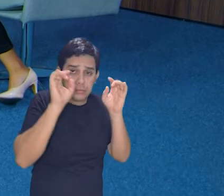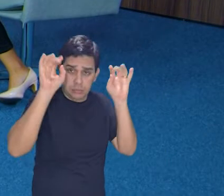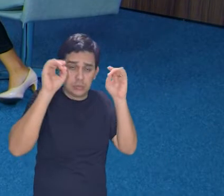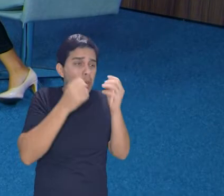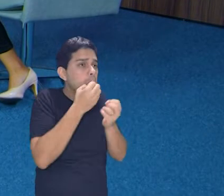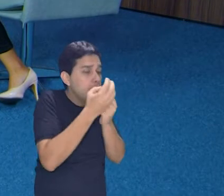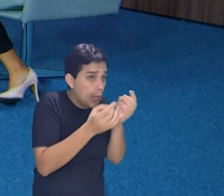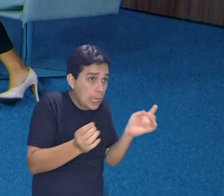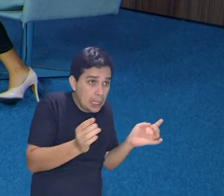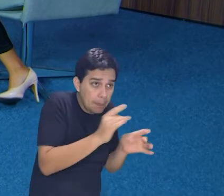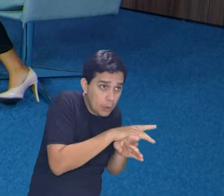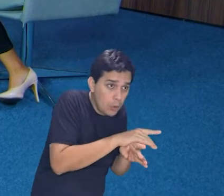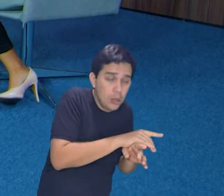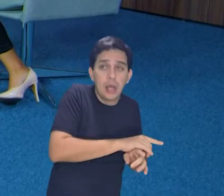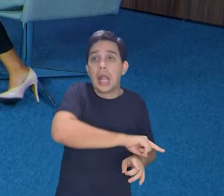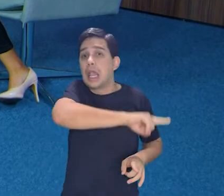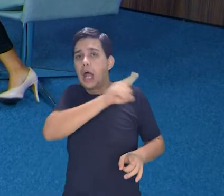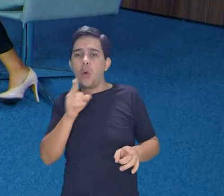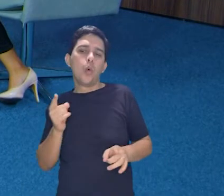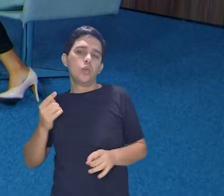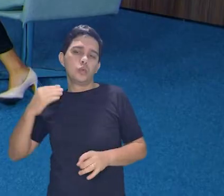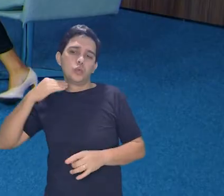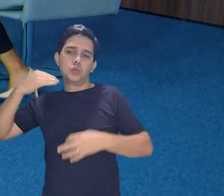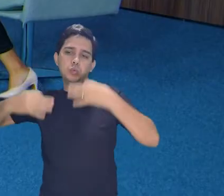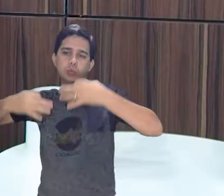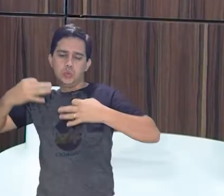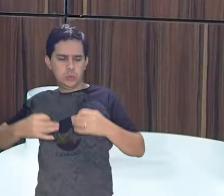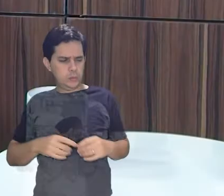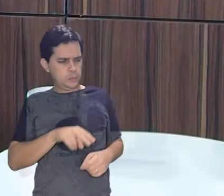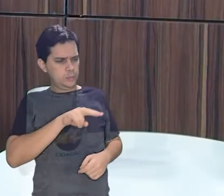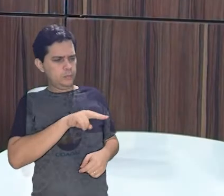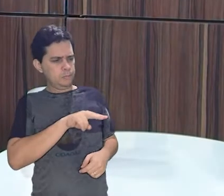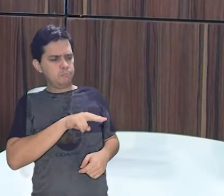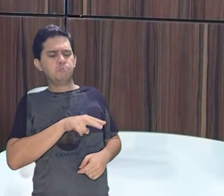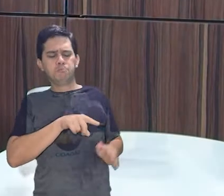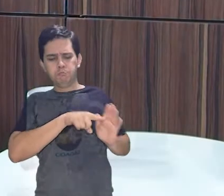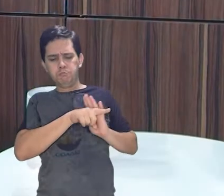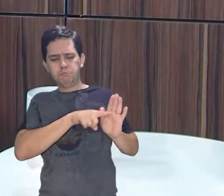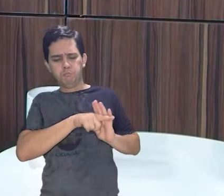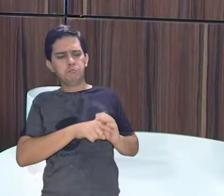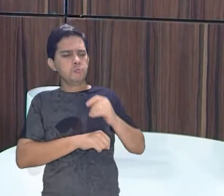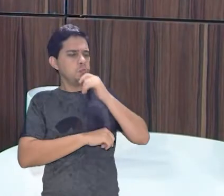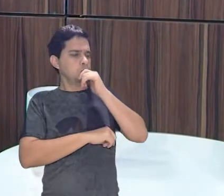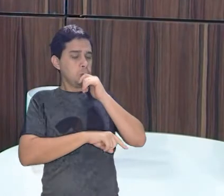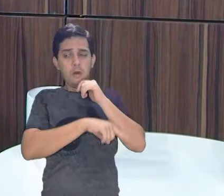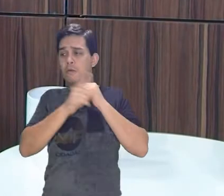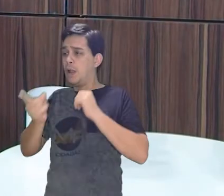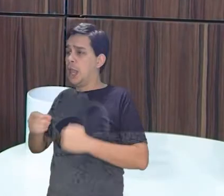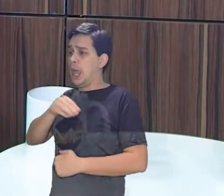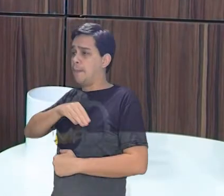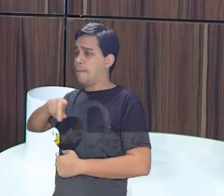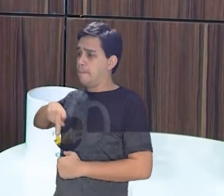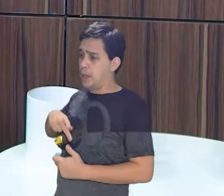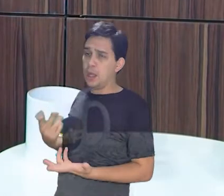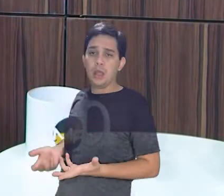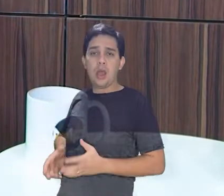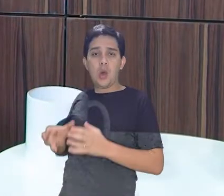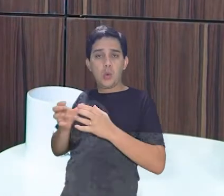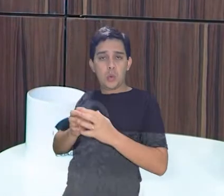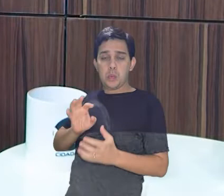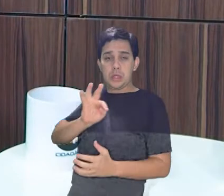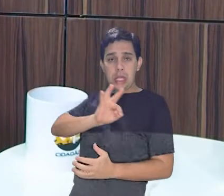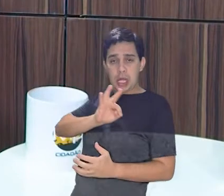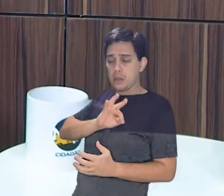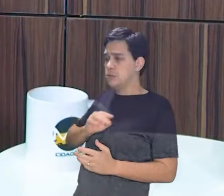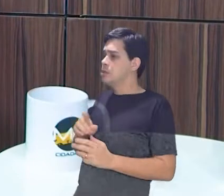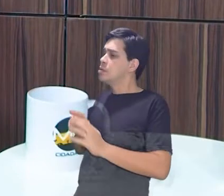o juiz avalia, consulta o MP, consulta a defesa técnica, os assistentes técnicos,